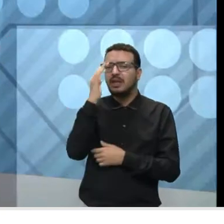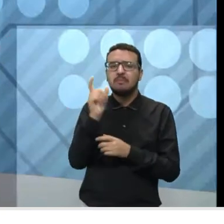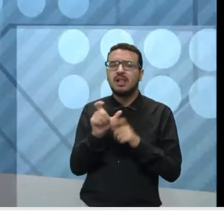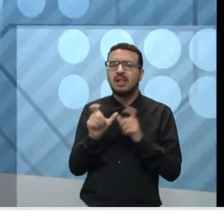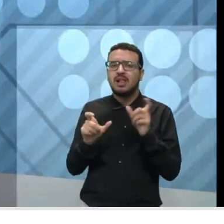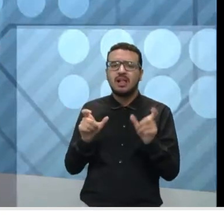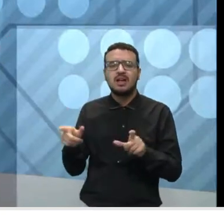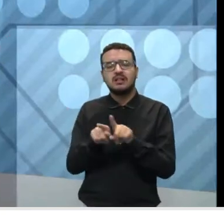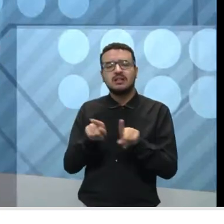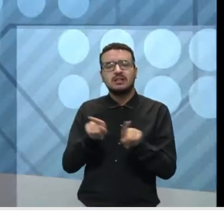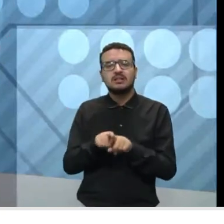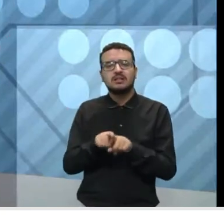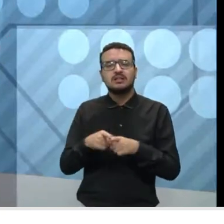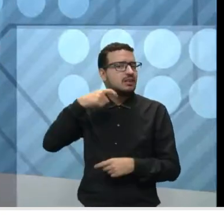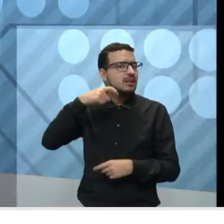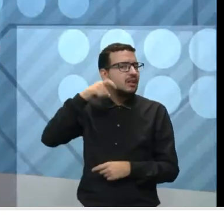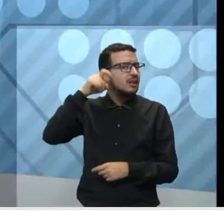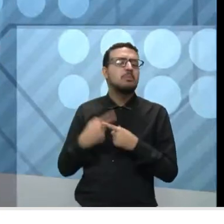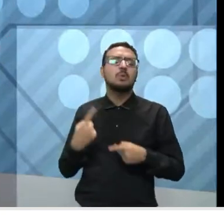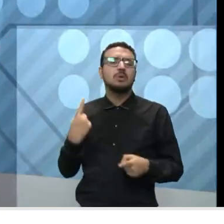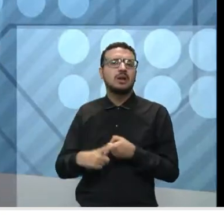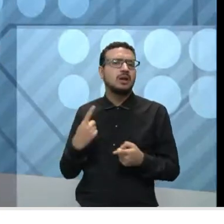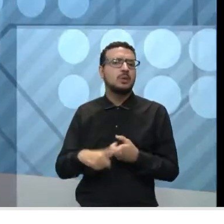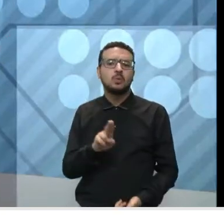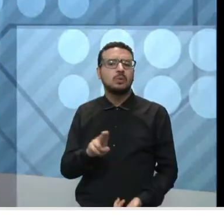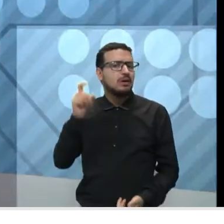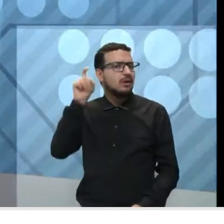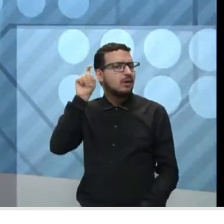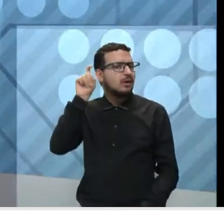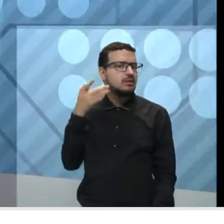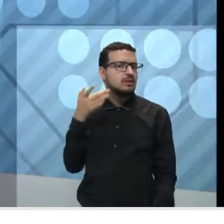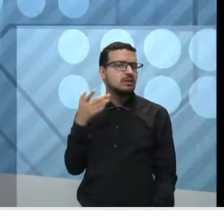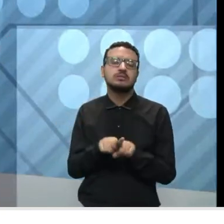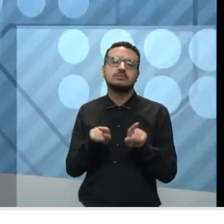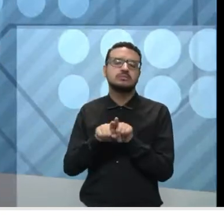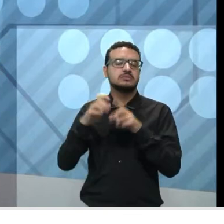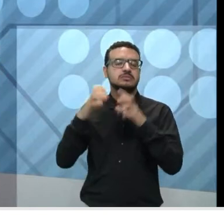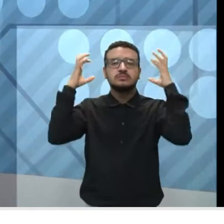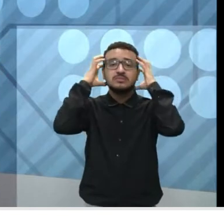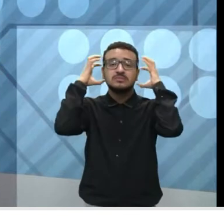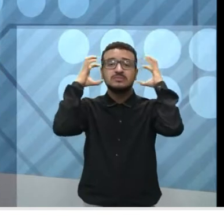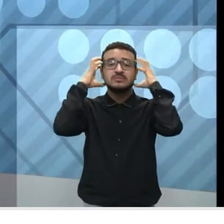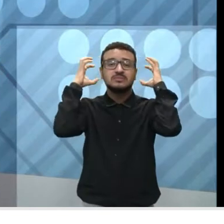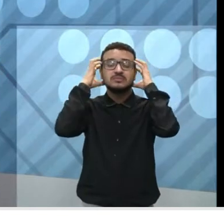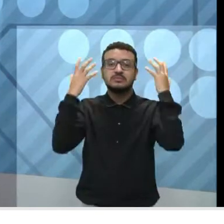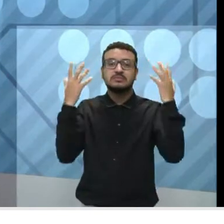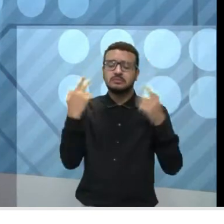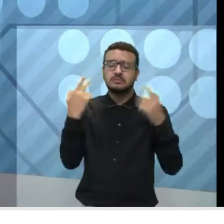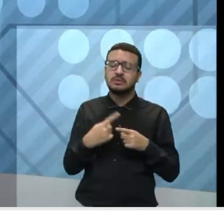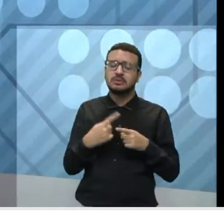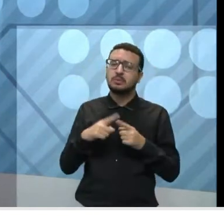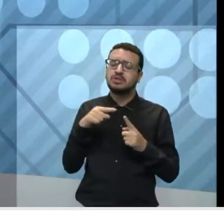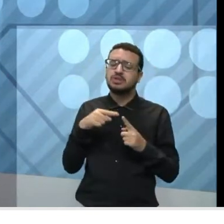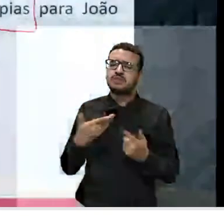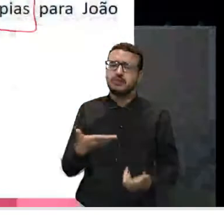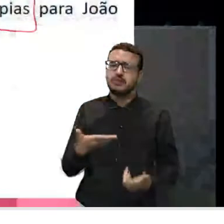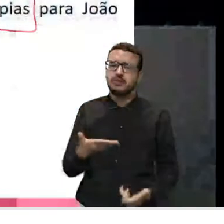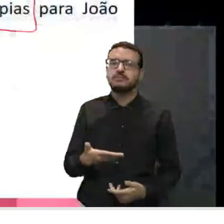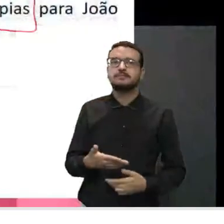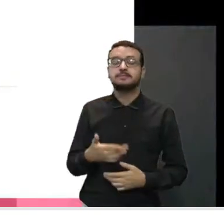auditiva de João Pedro e também o objetivo das sessões de fonoterapia. Então vamos para o quadro? Olha só. No